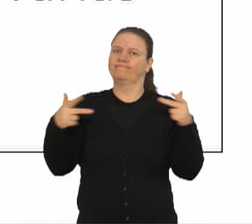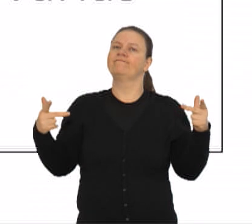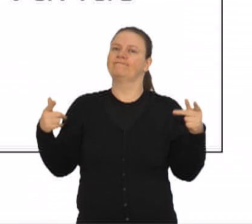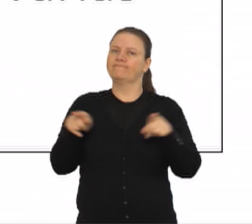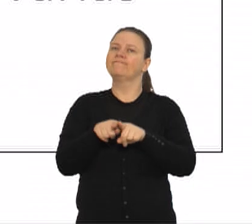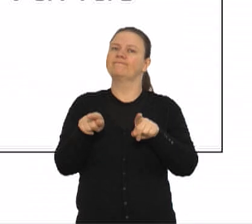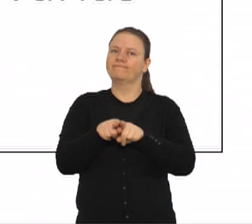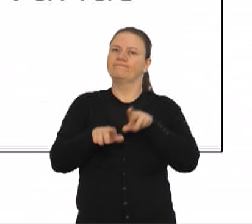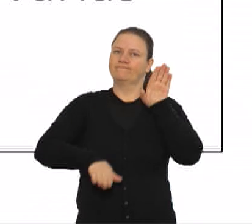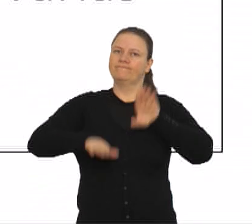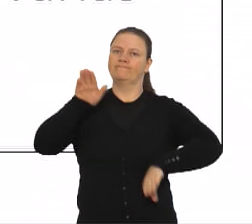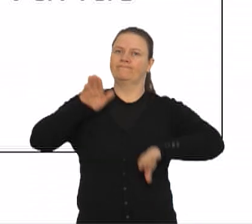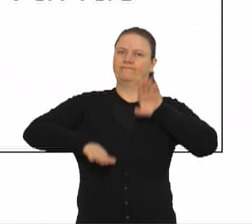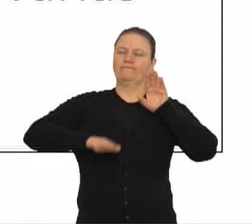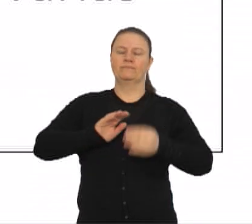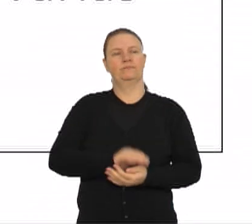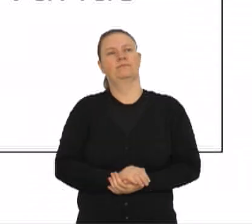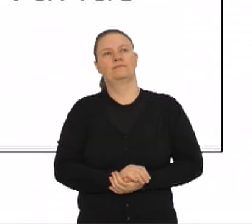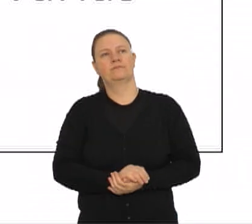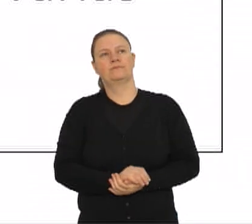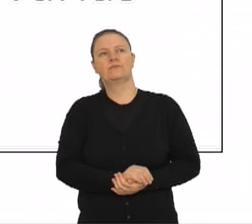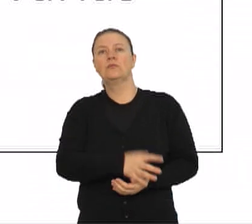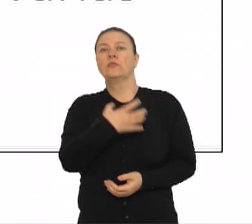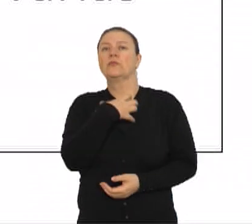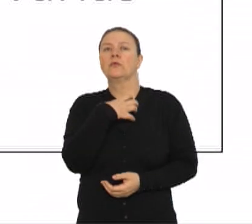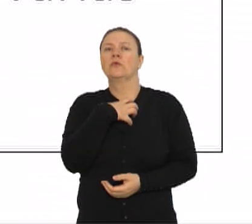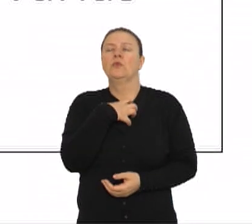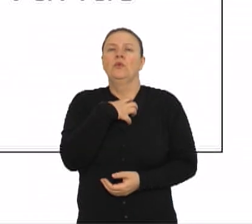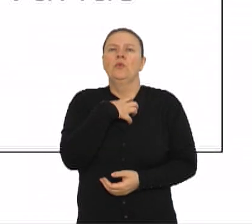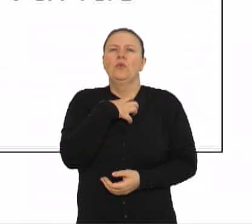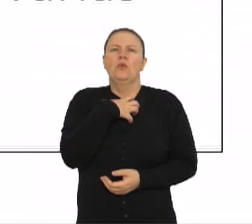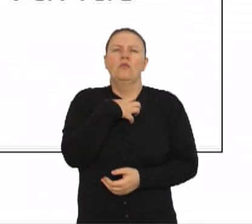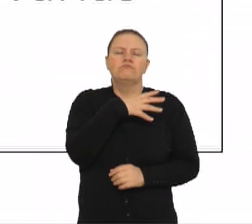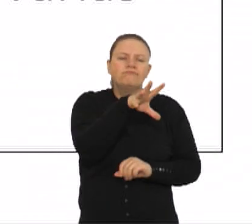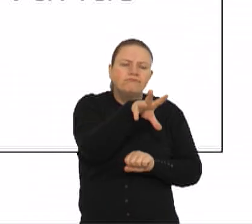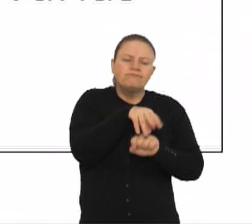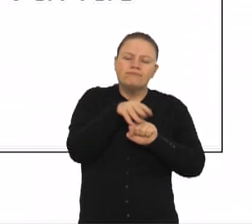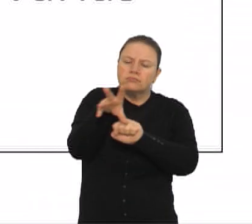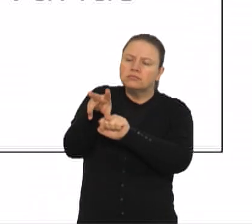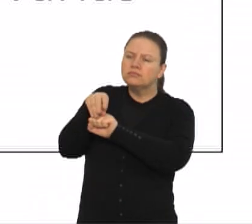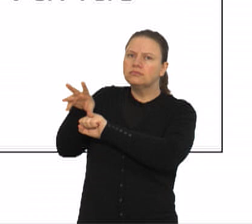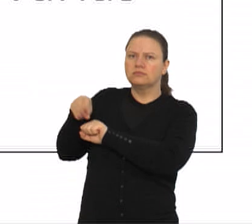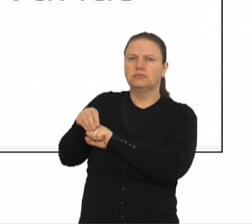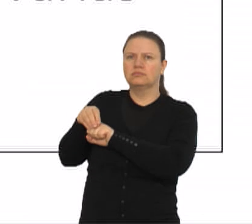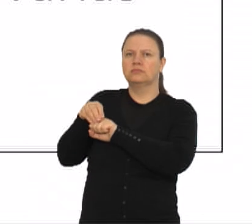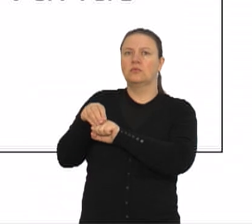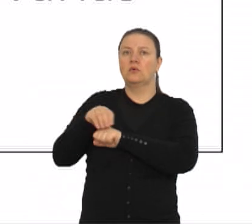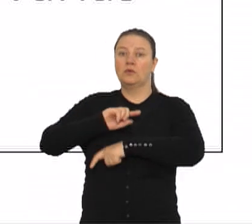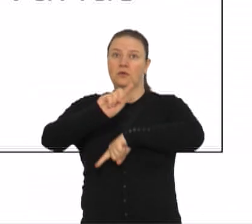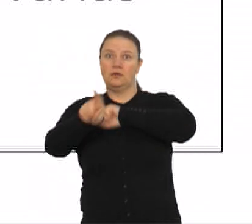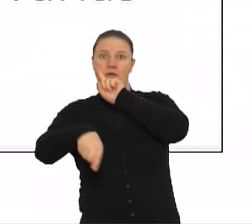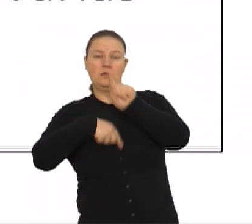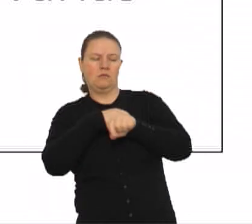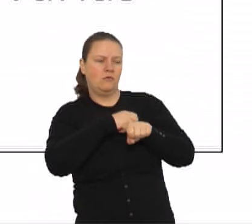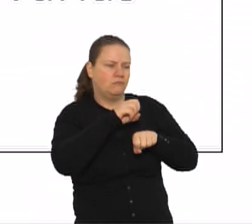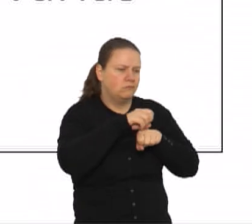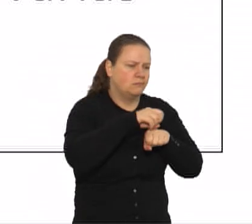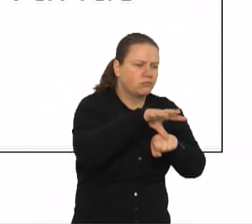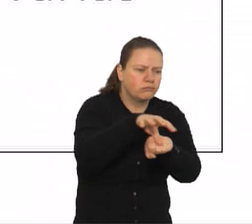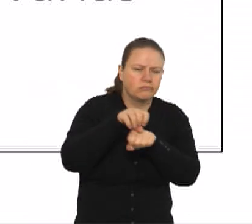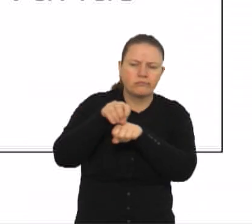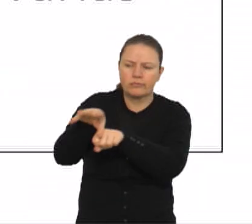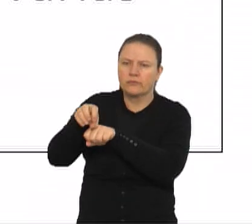Sistematizou o conhecimento de tal maneira que até hoje usamos sua organização. Dividiu o conhecimento em várias áreas.